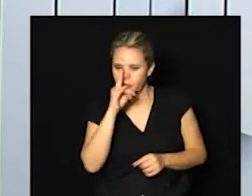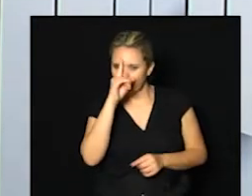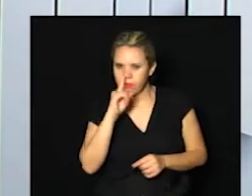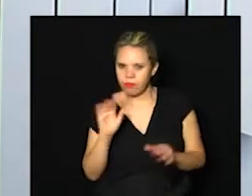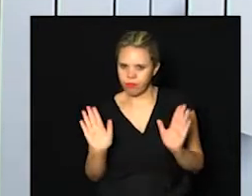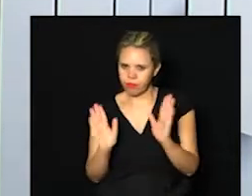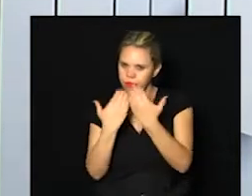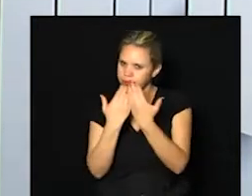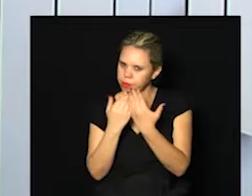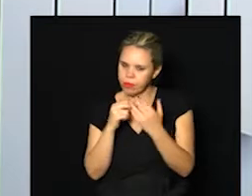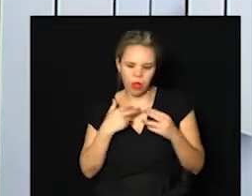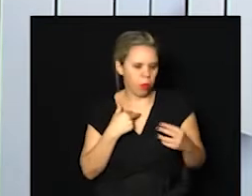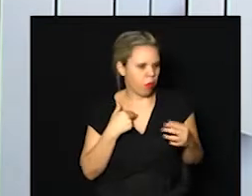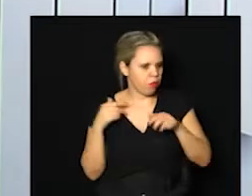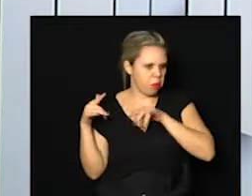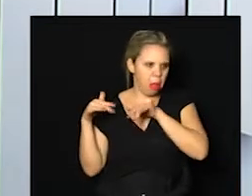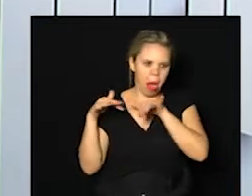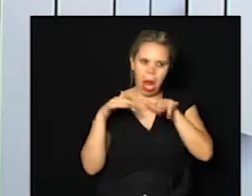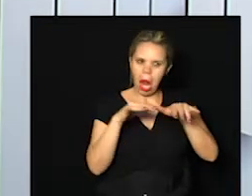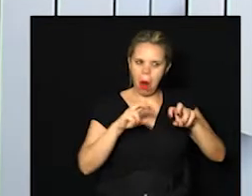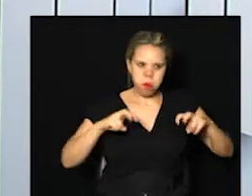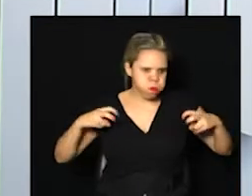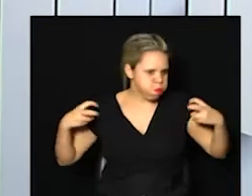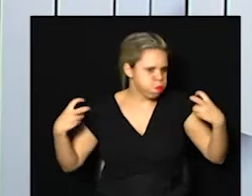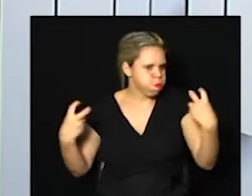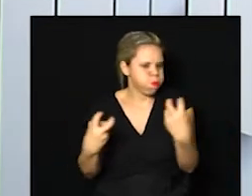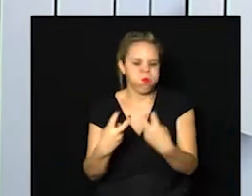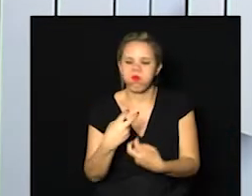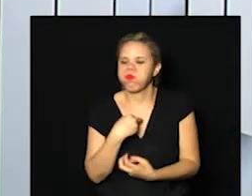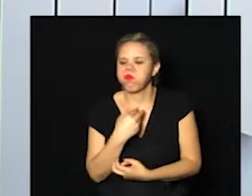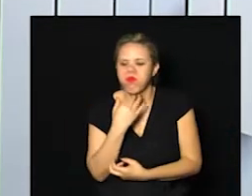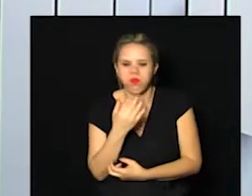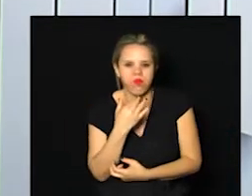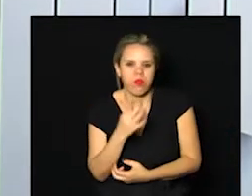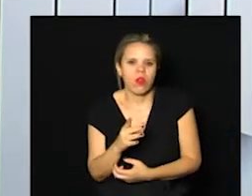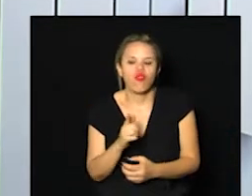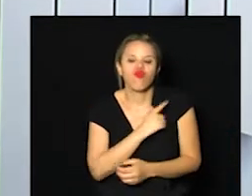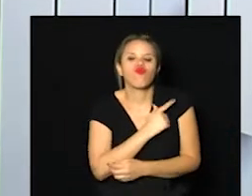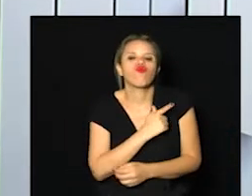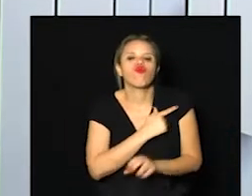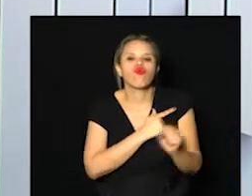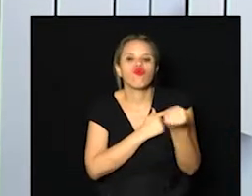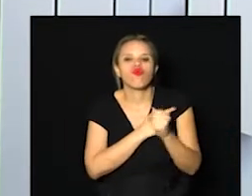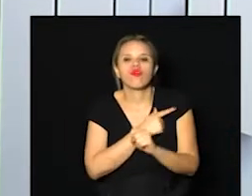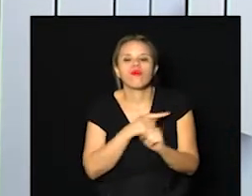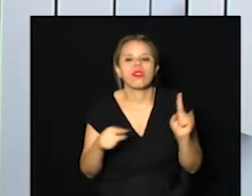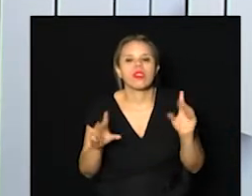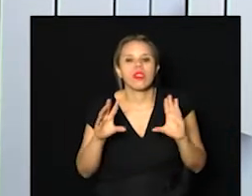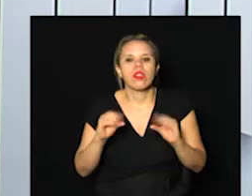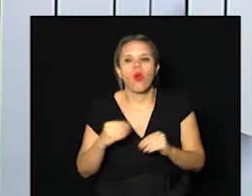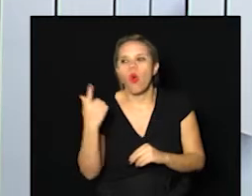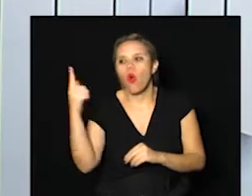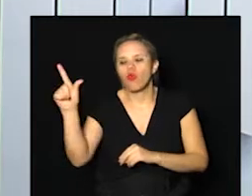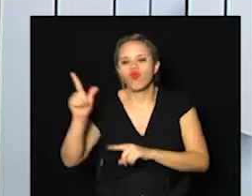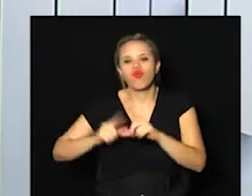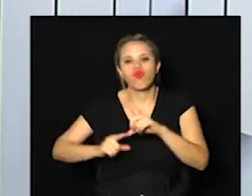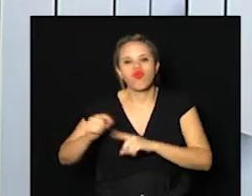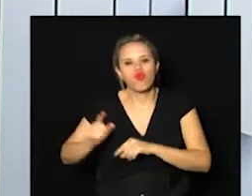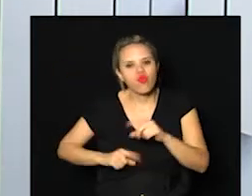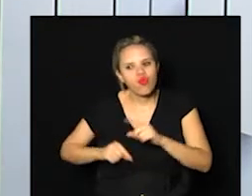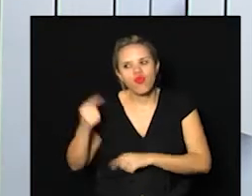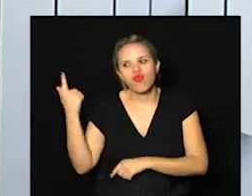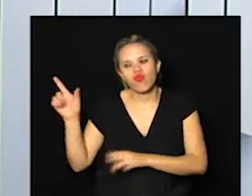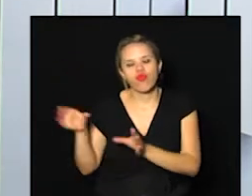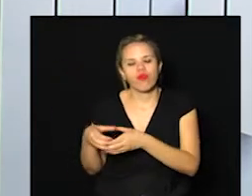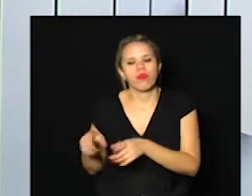portões fechados, então não adianta o torcedor ir para a porta do estádio. E o Guarani enfrenta às 8h30 da noite o Cruzeiro, então grande